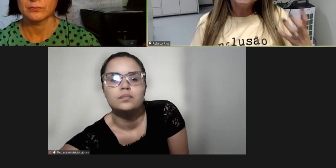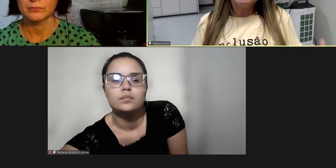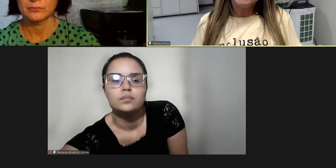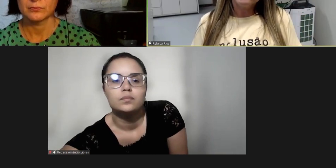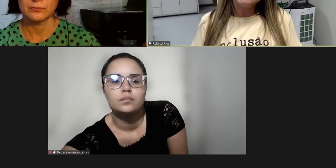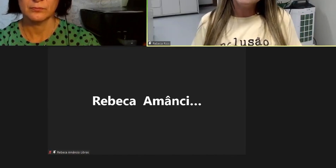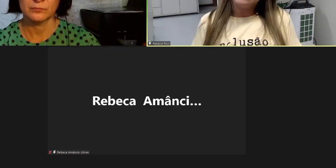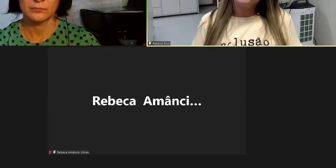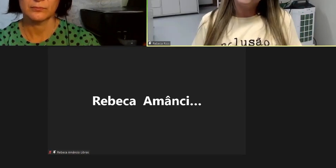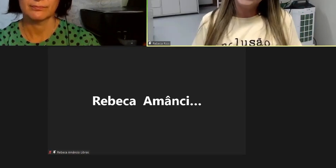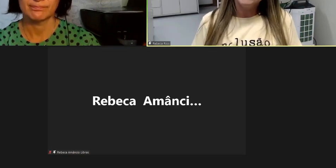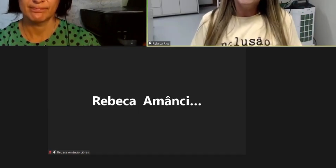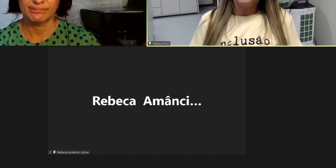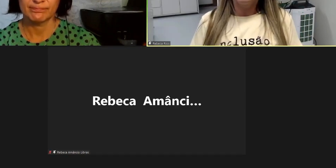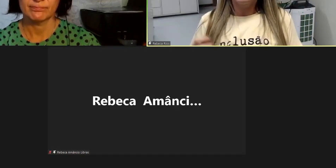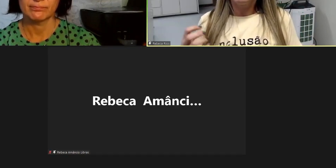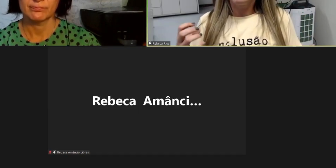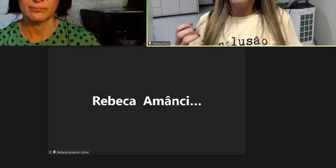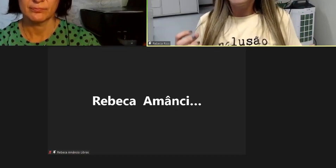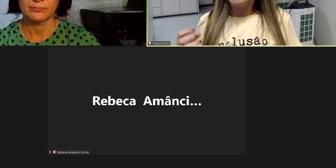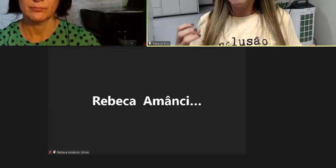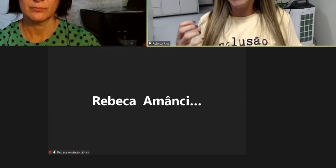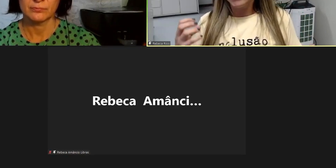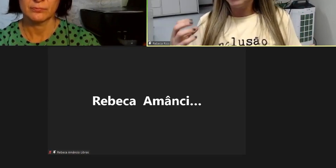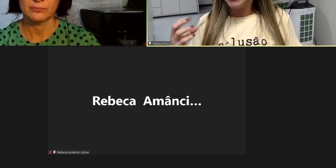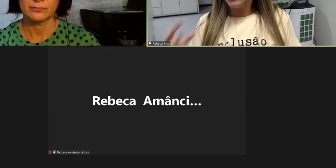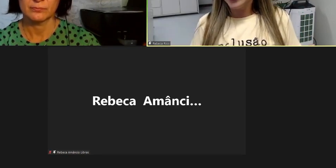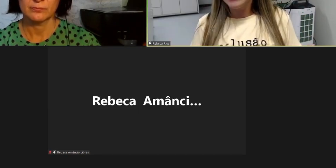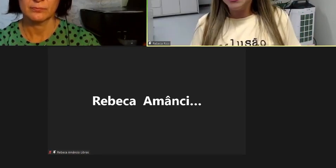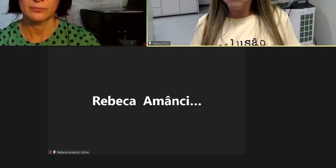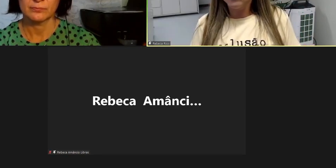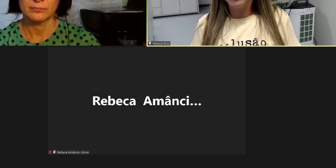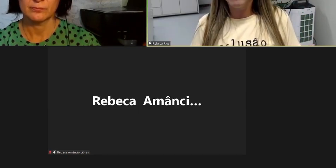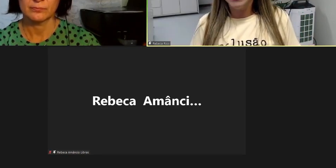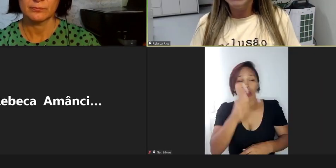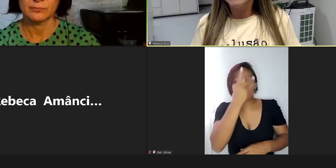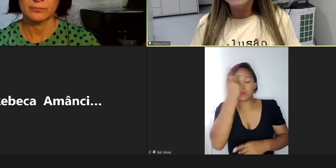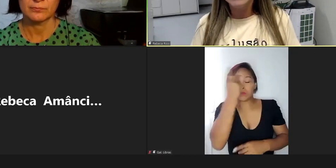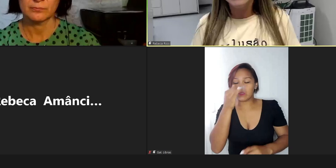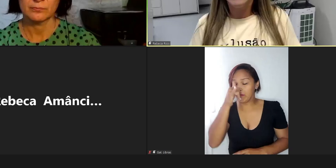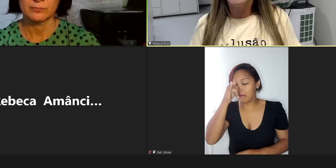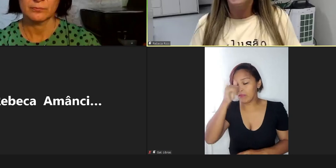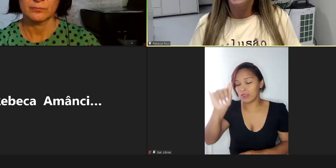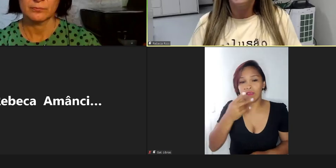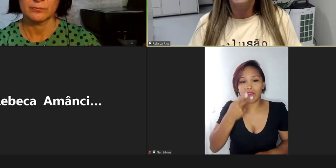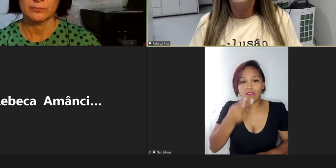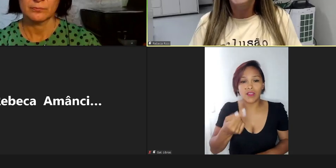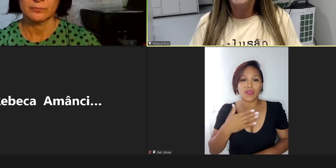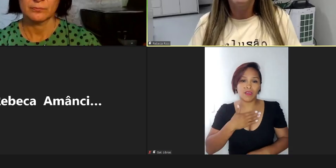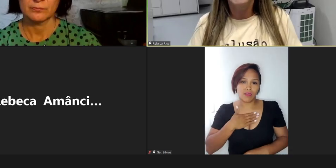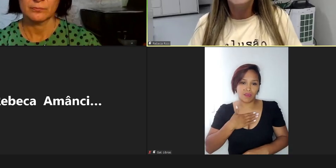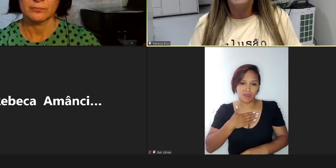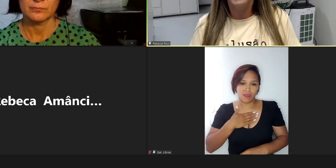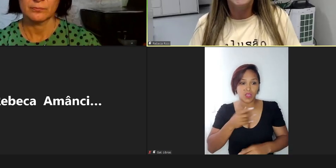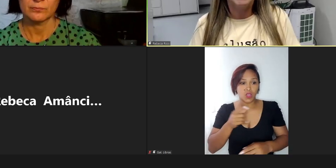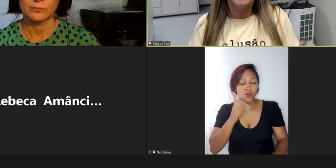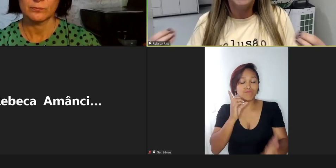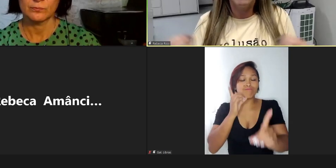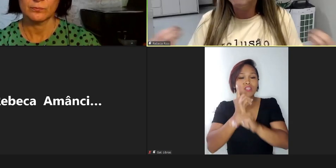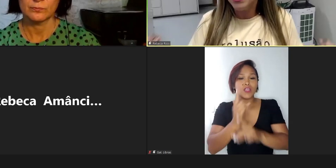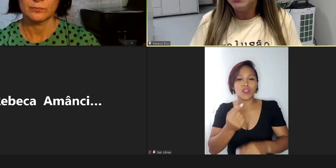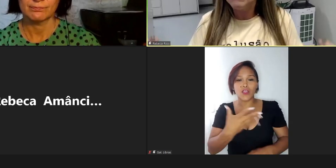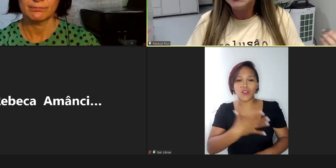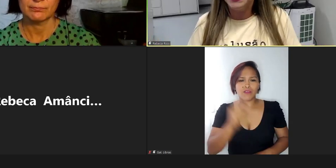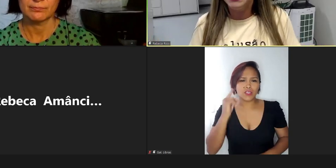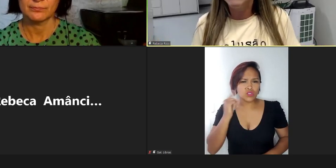a ver ali muito preconceito, né, comecei a ver ali nas pessoas muita rejeição, quando eu falava assim, ah, gente, eu descobri que meu filho é surdo, as pessoas